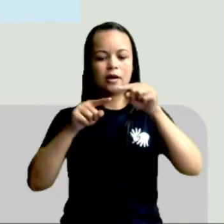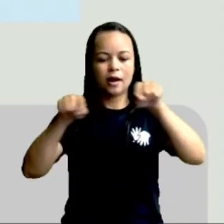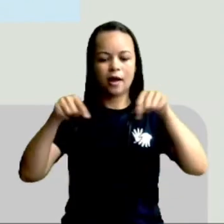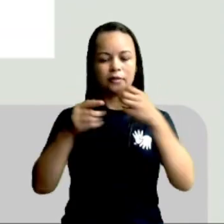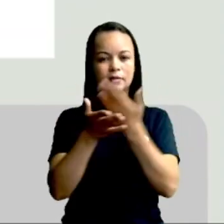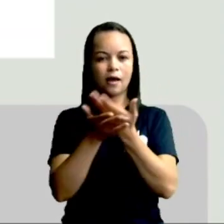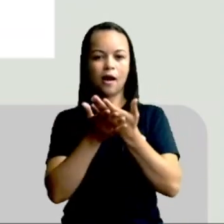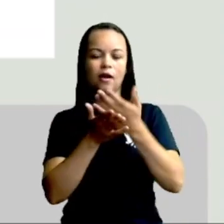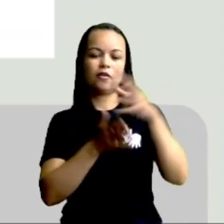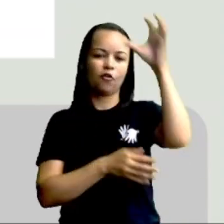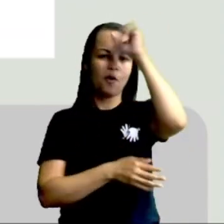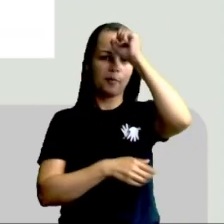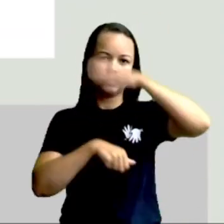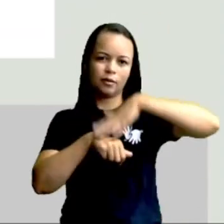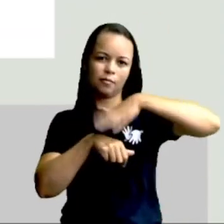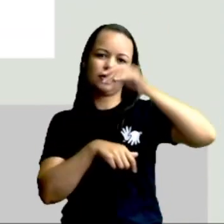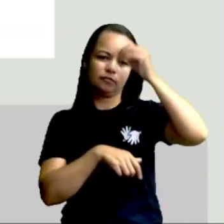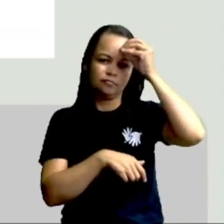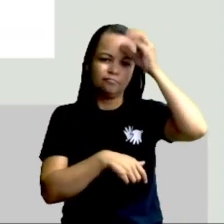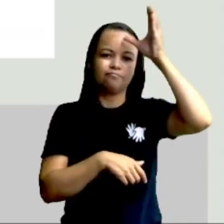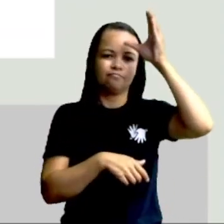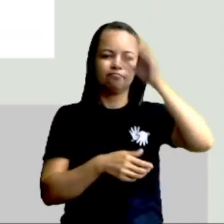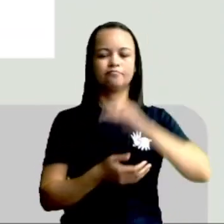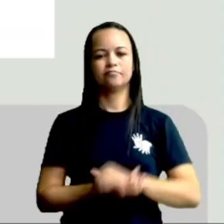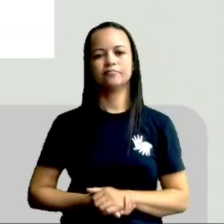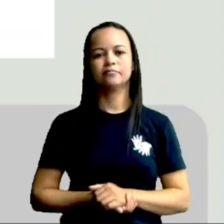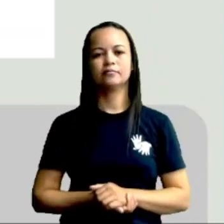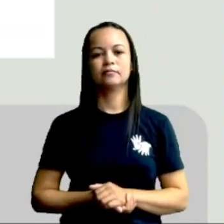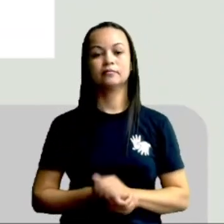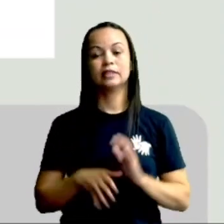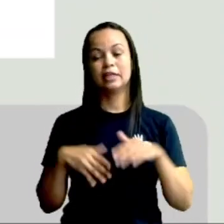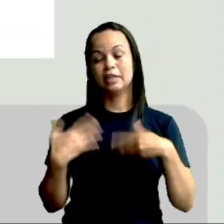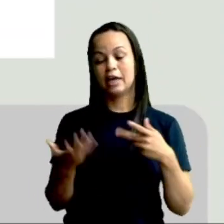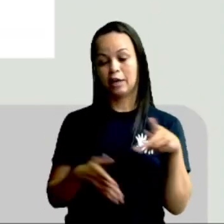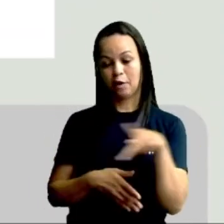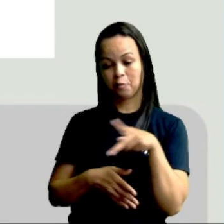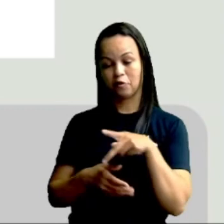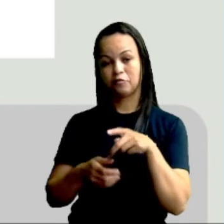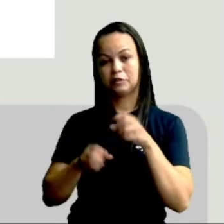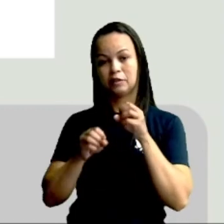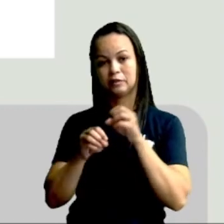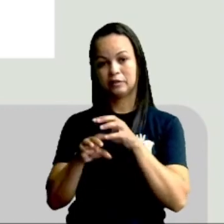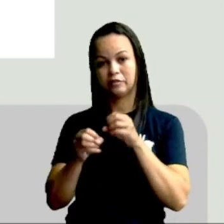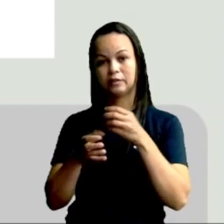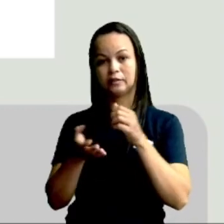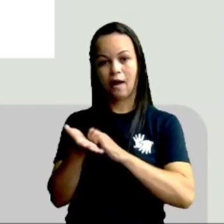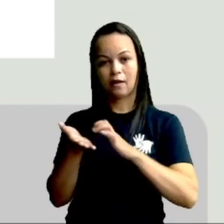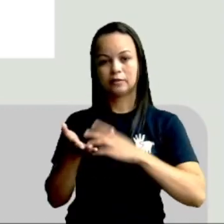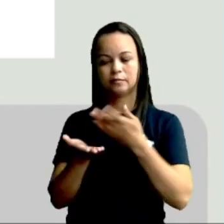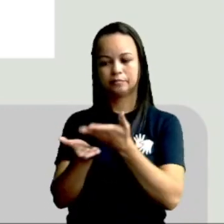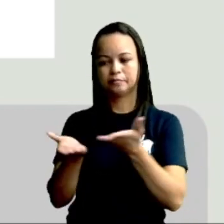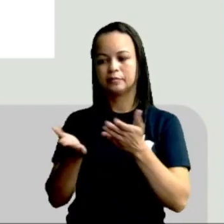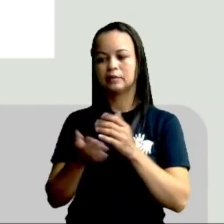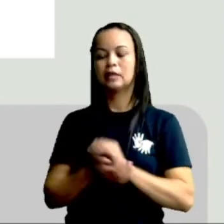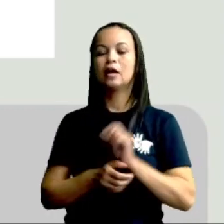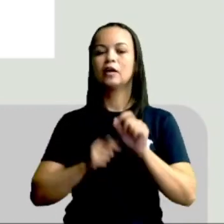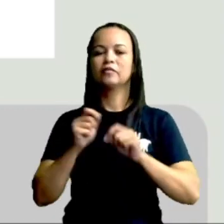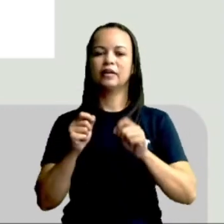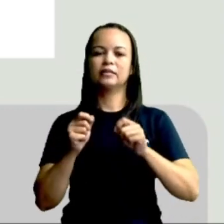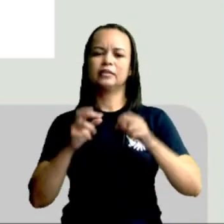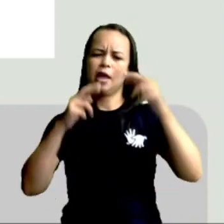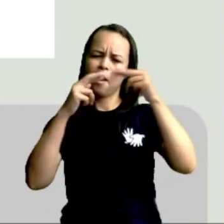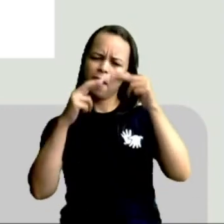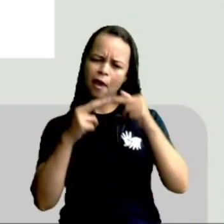para muito saber. E aí, a professora passou uma outra atividade para eles, que era para que eles fizessem